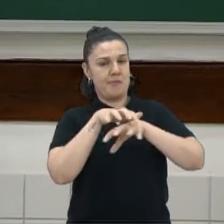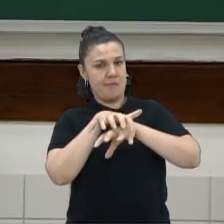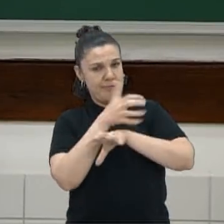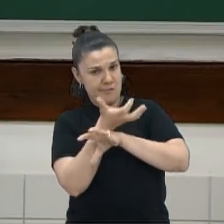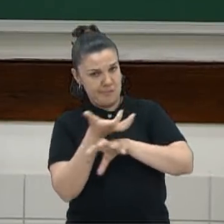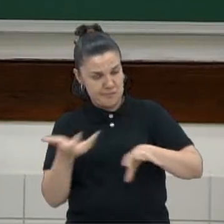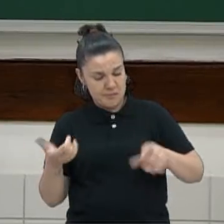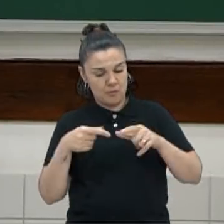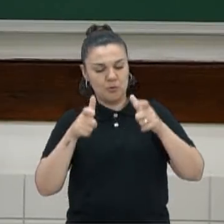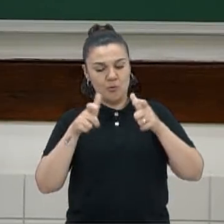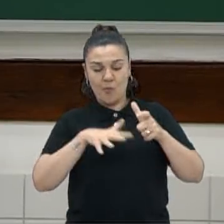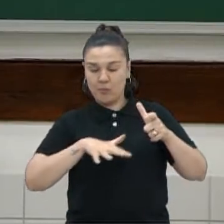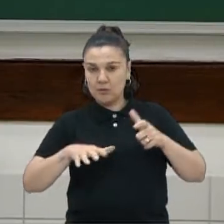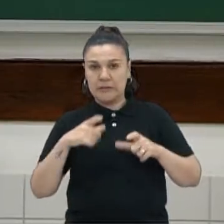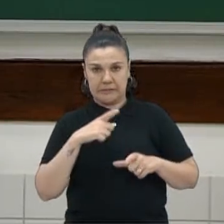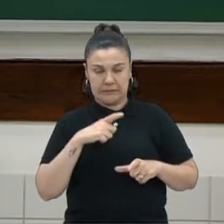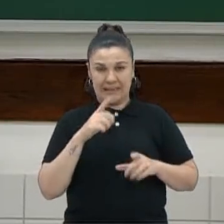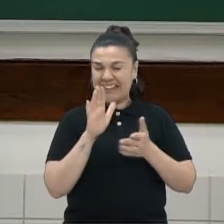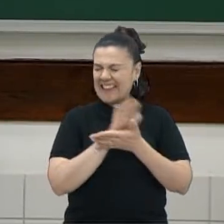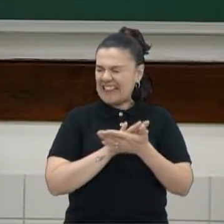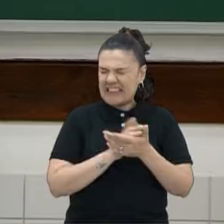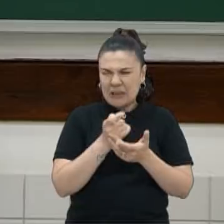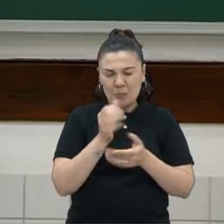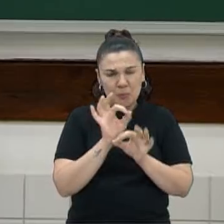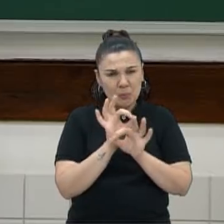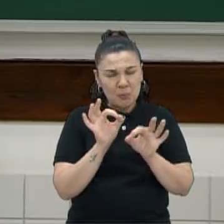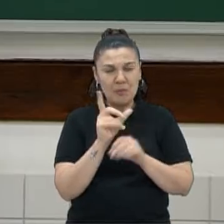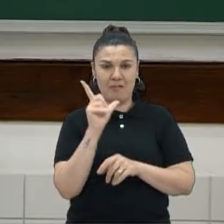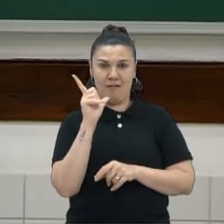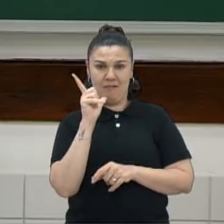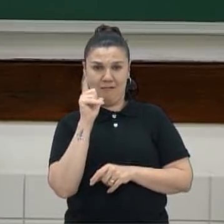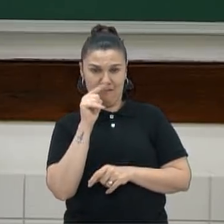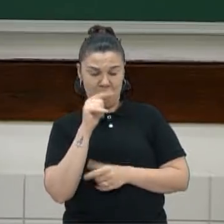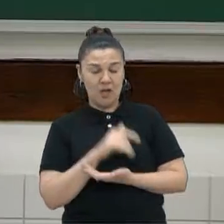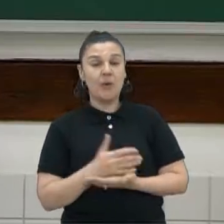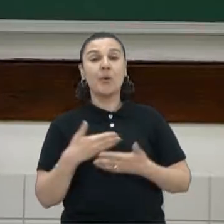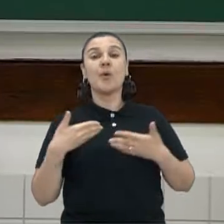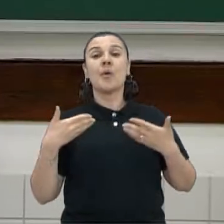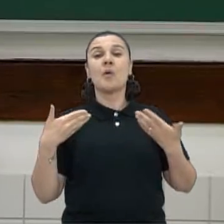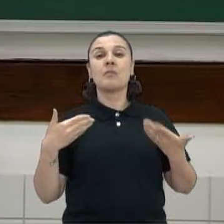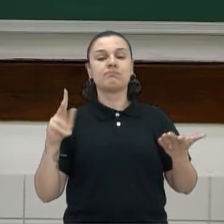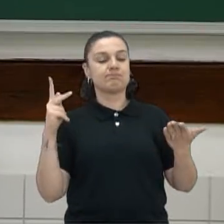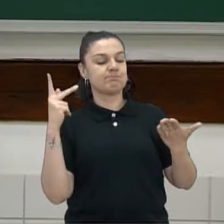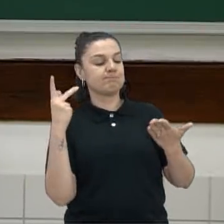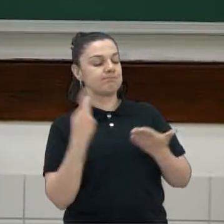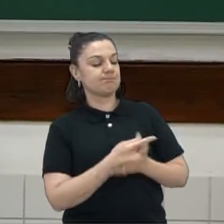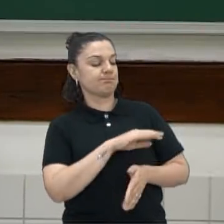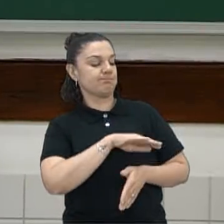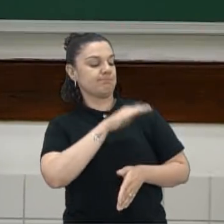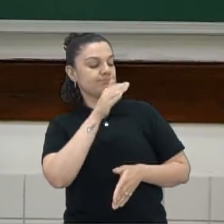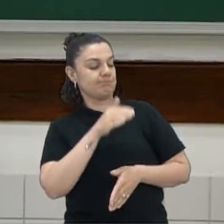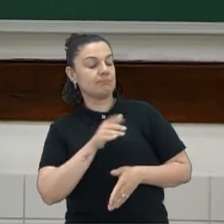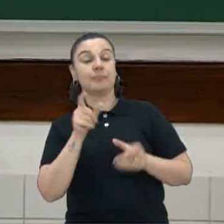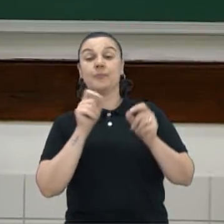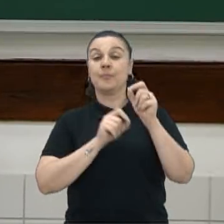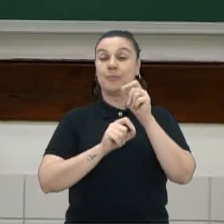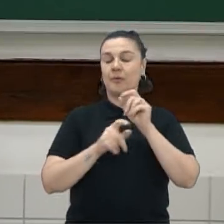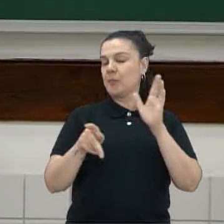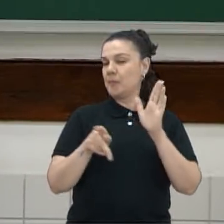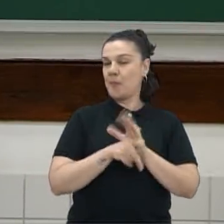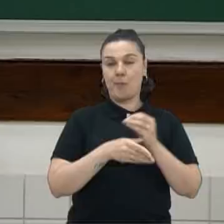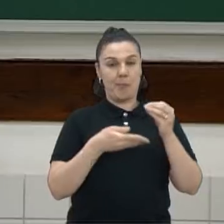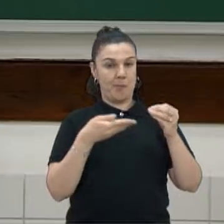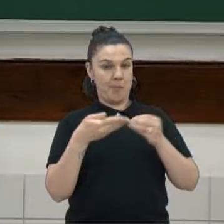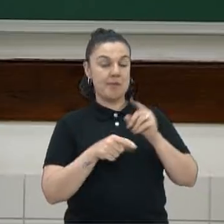geral, por conta da ausência ou quase ausência de água, quem vai atuar sobre o relevo é basicamente